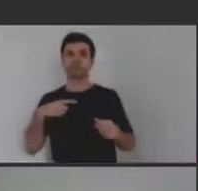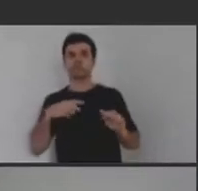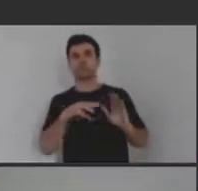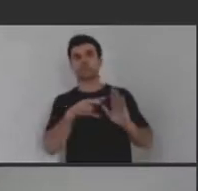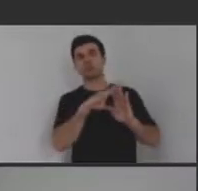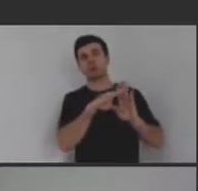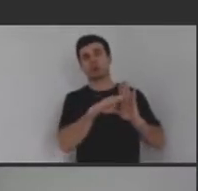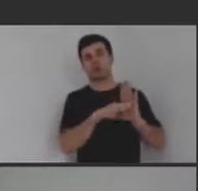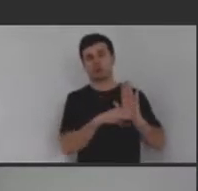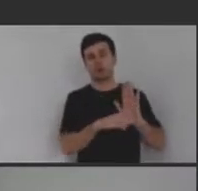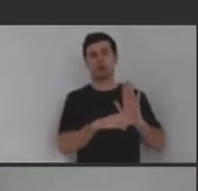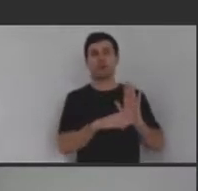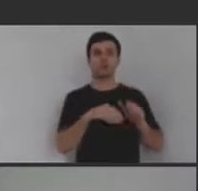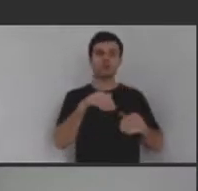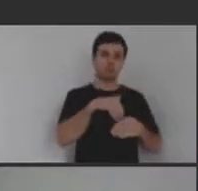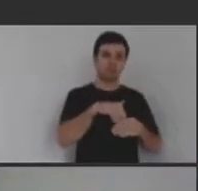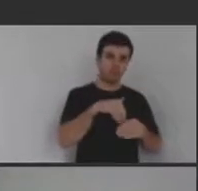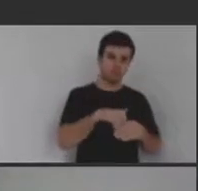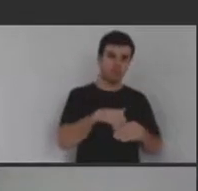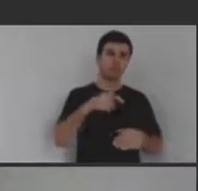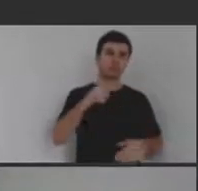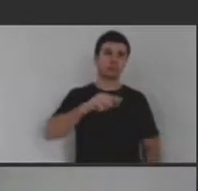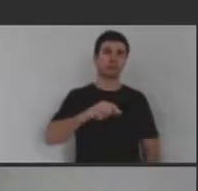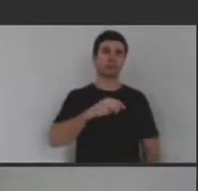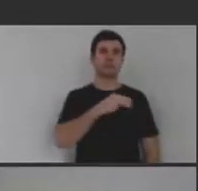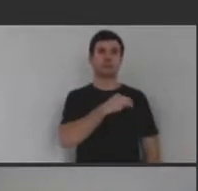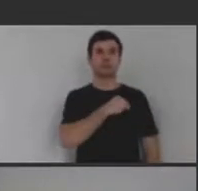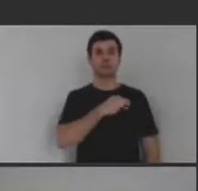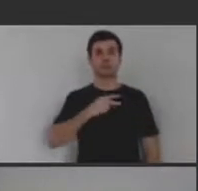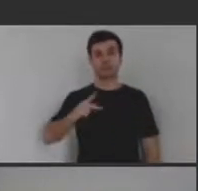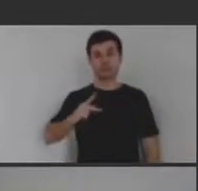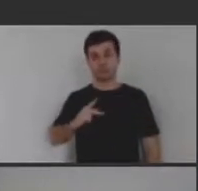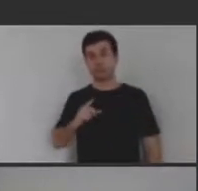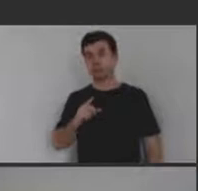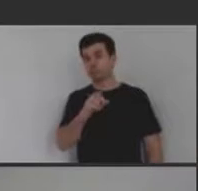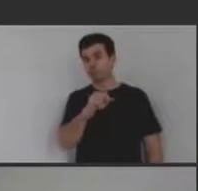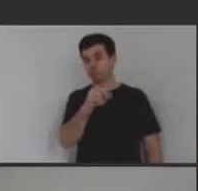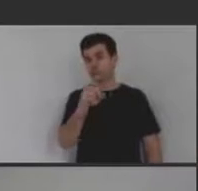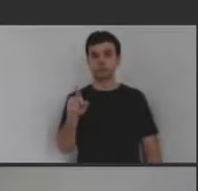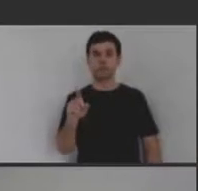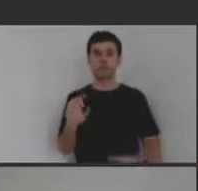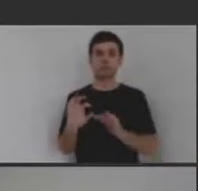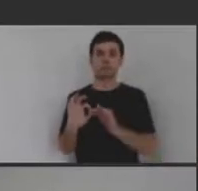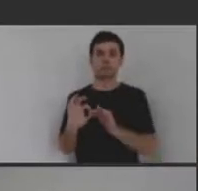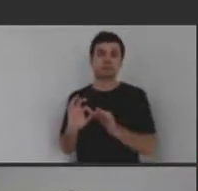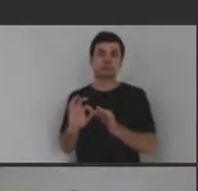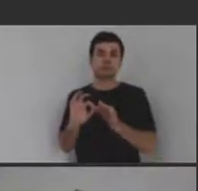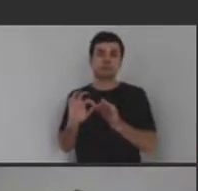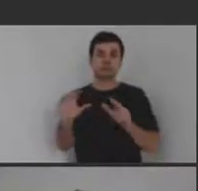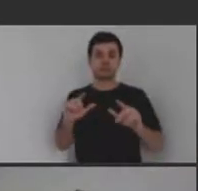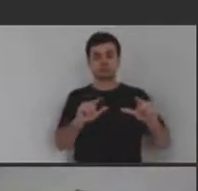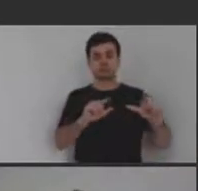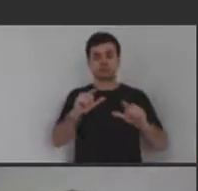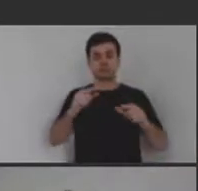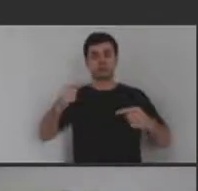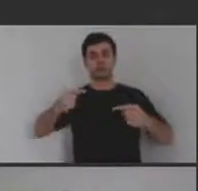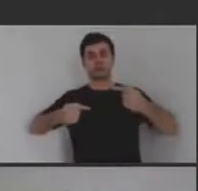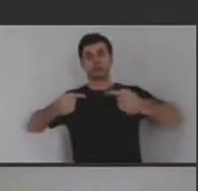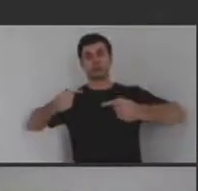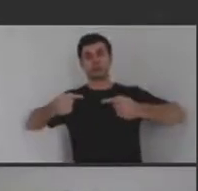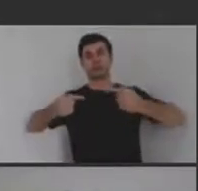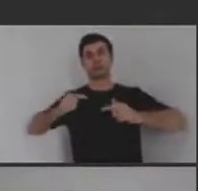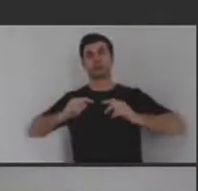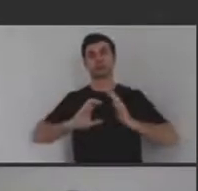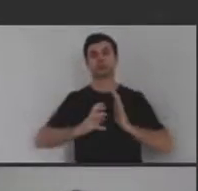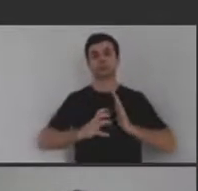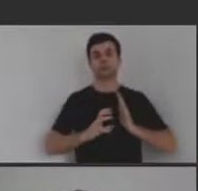e também do Ministério Público, para garantir aos senhores também a liberdade de fazer todo o trabalho político partidário, mas garantir